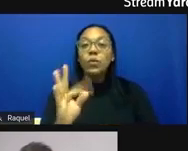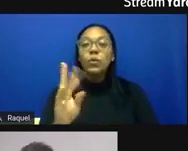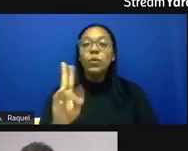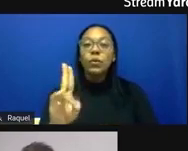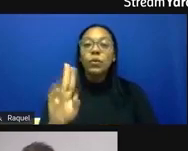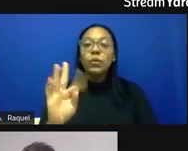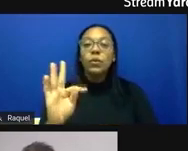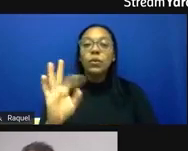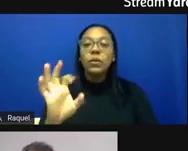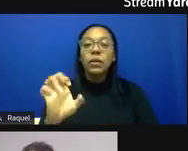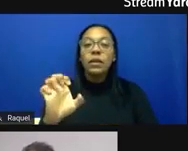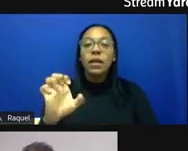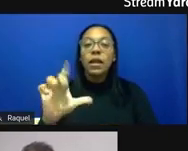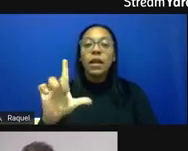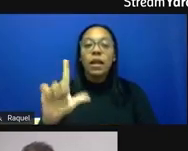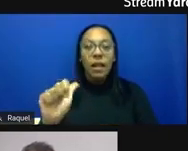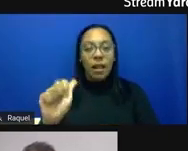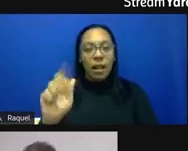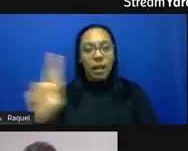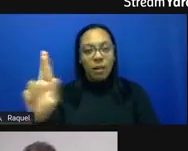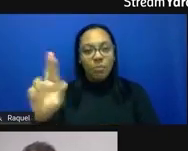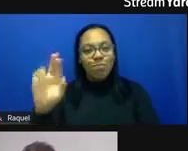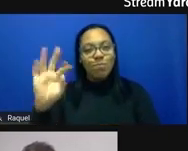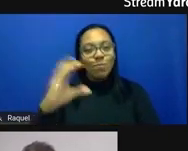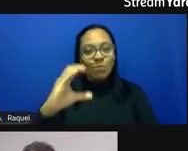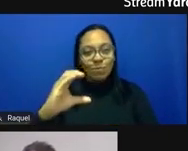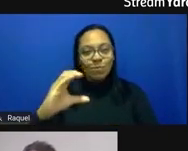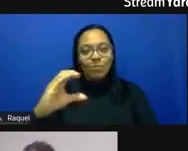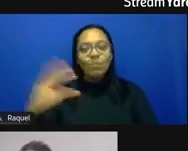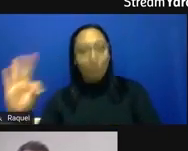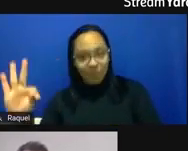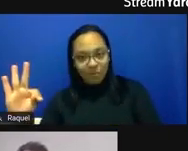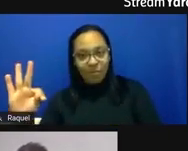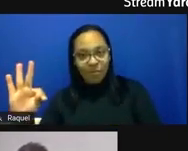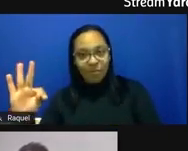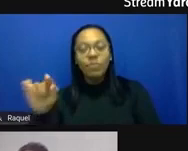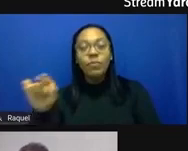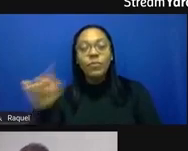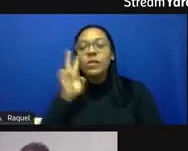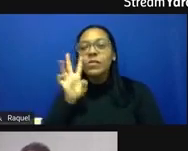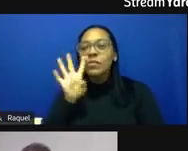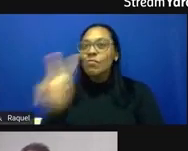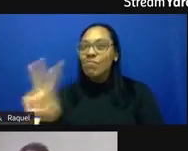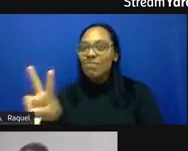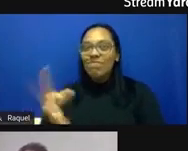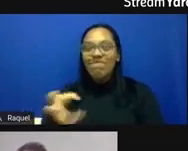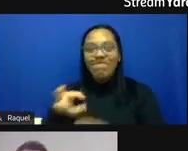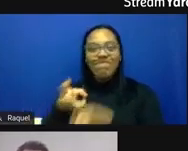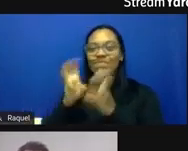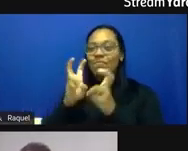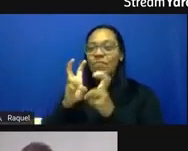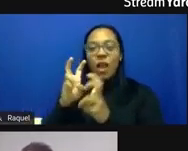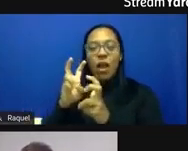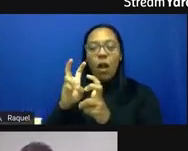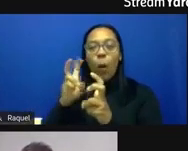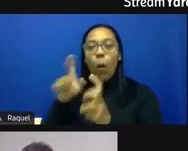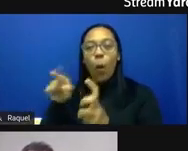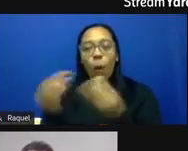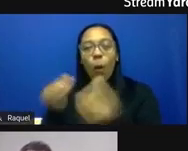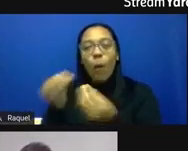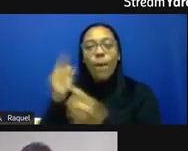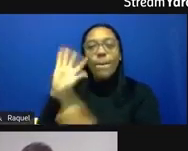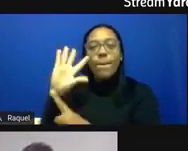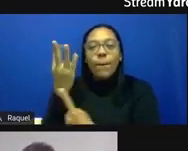nós podemos notar isso na sua apresentação, como a arte tem esse poder de transformar e